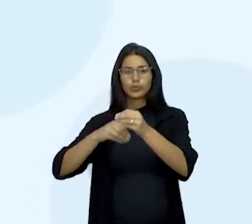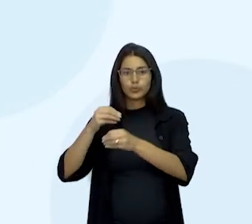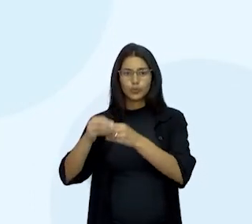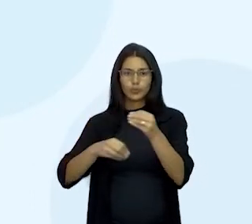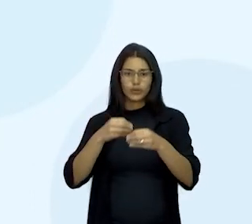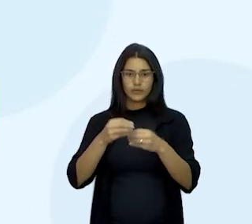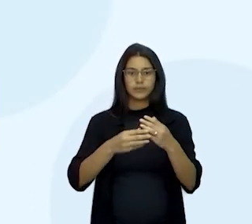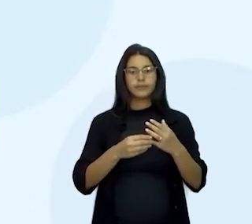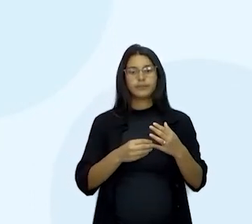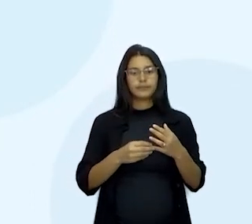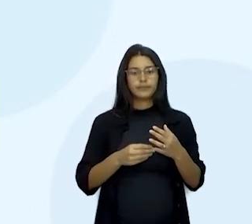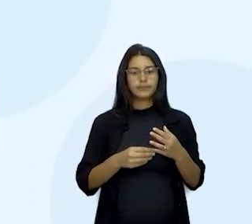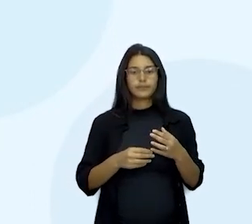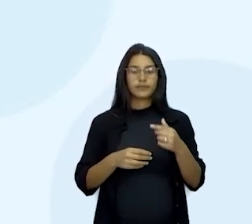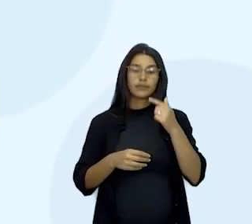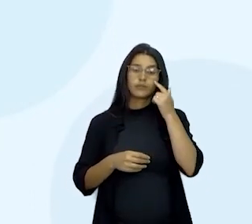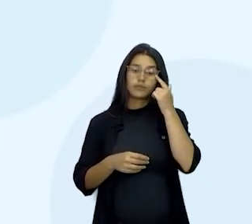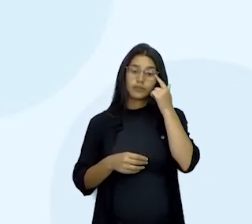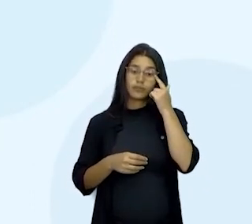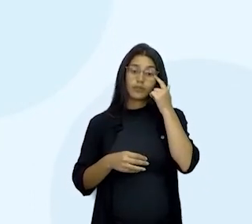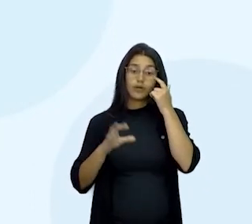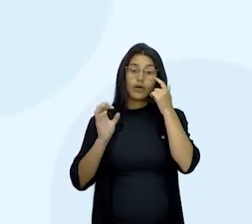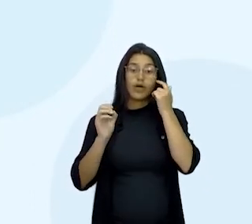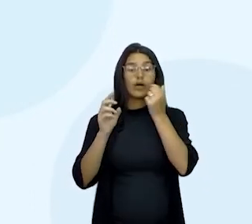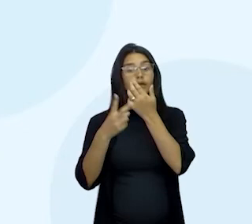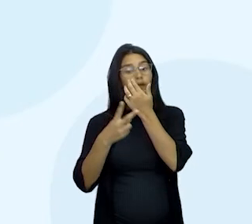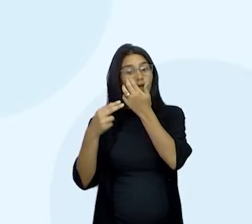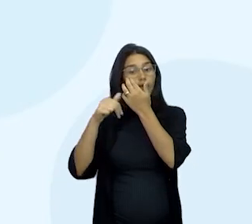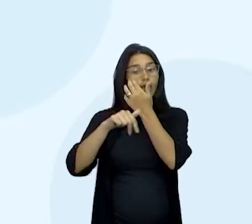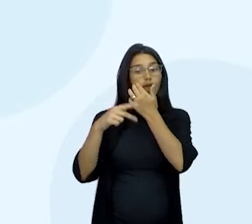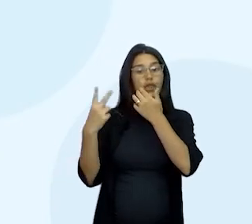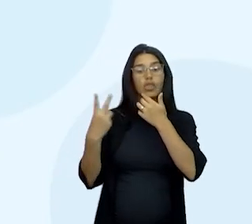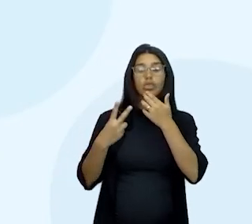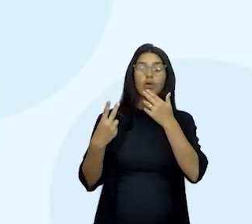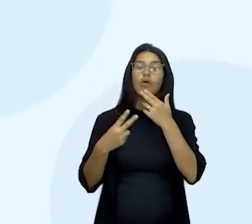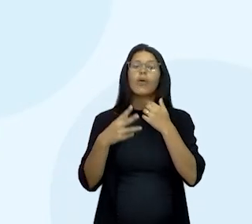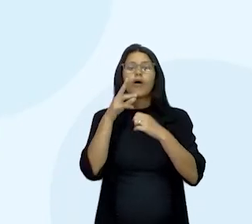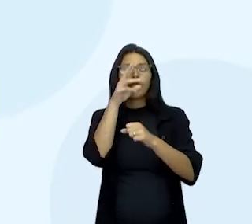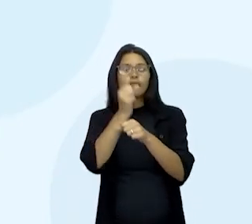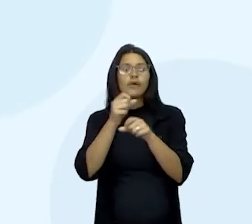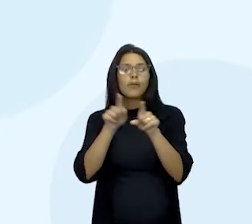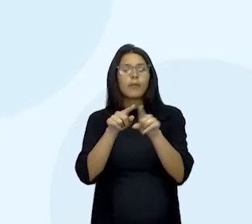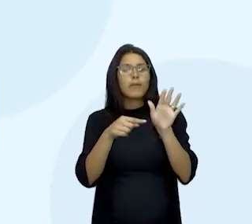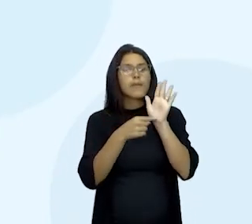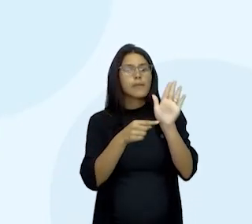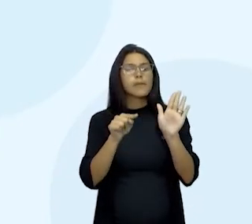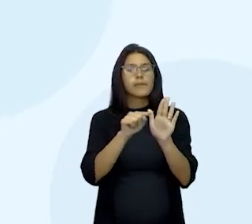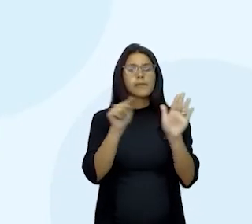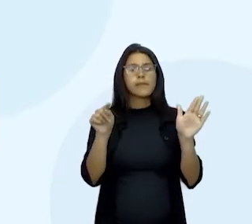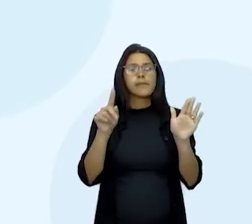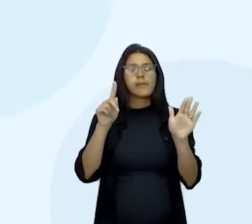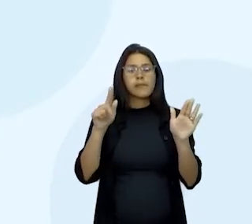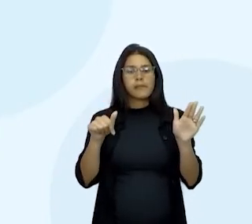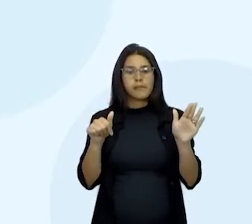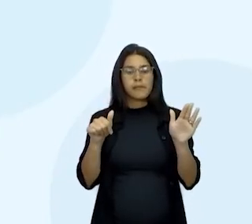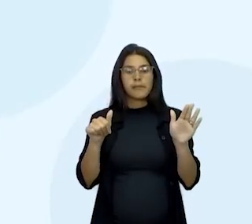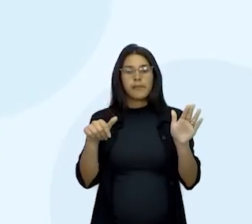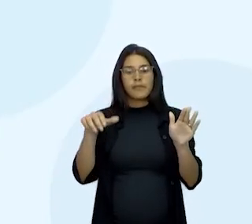mistura gasosa, compostos de oxigênio, nitrogênio. Essa é a pressão aí que eu estou trazendo para eles, que é a pressão